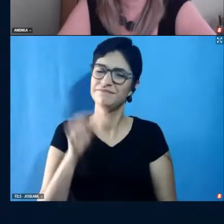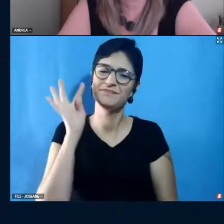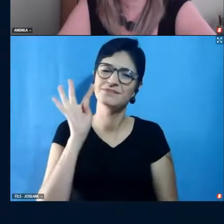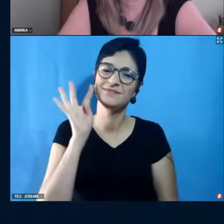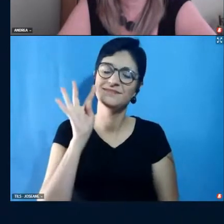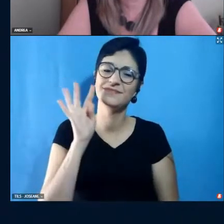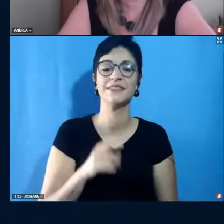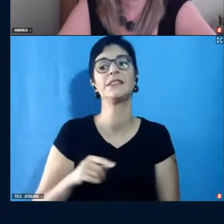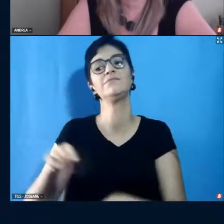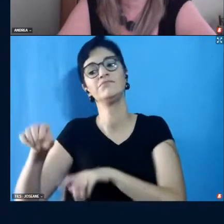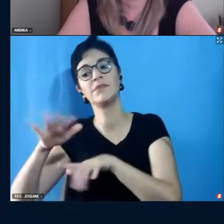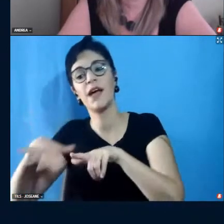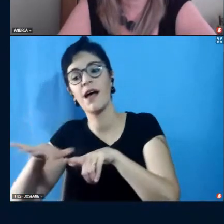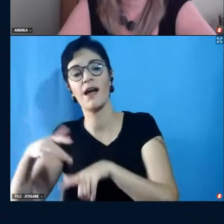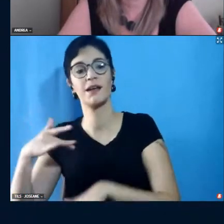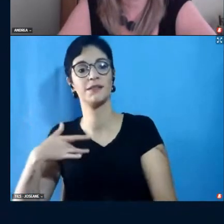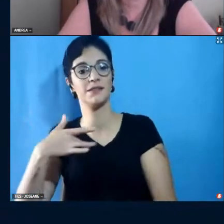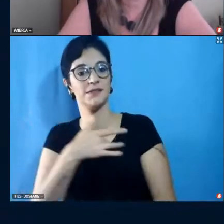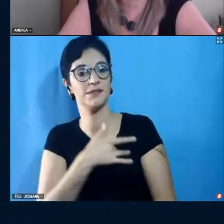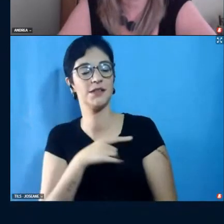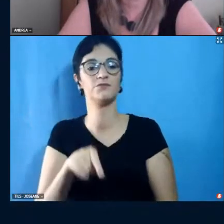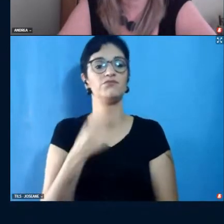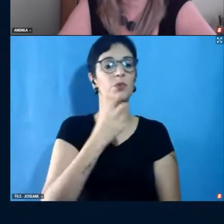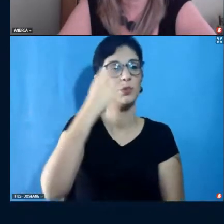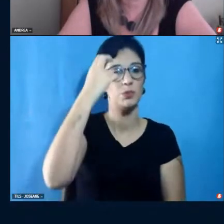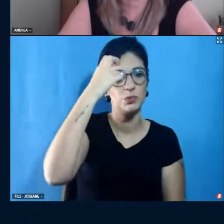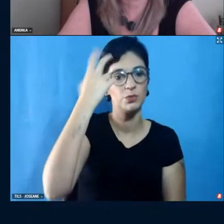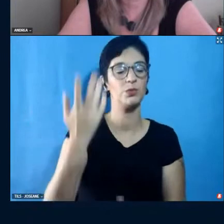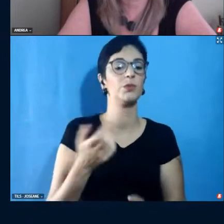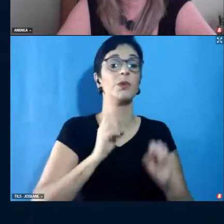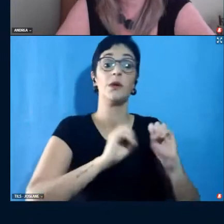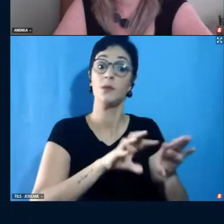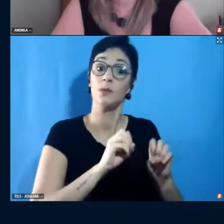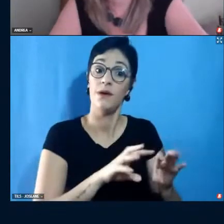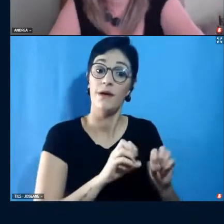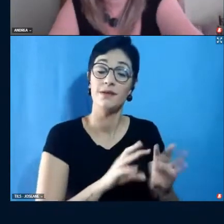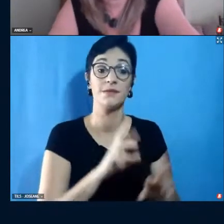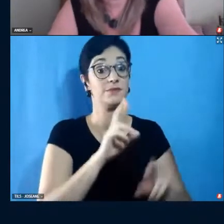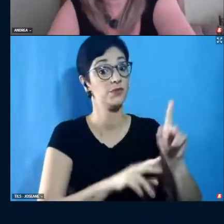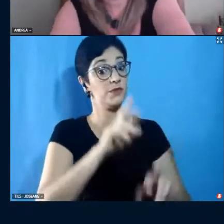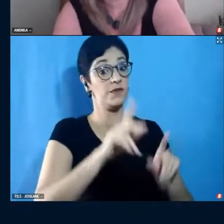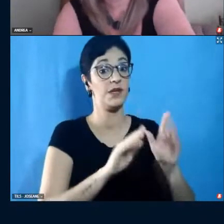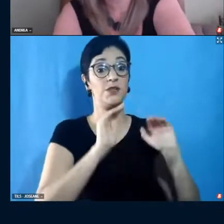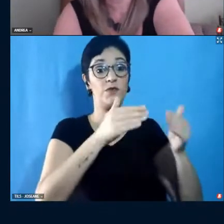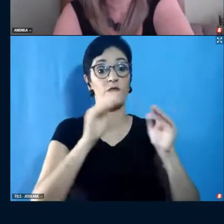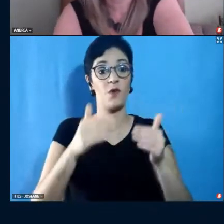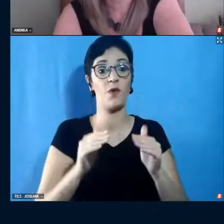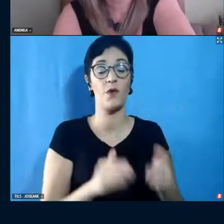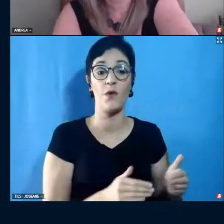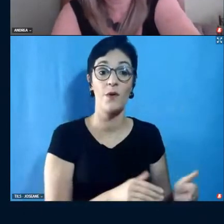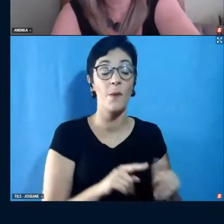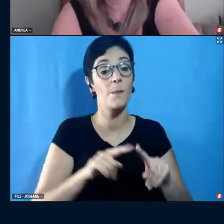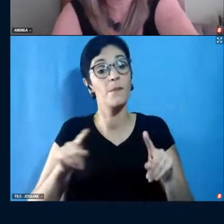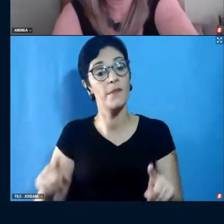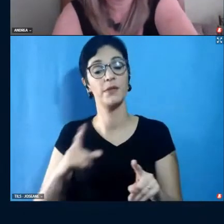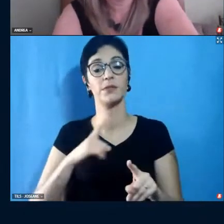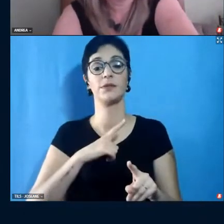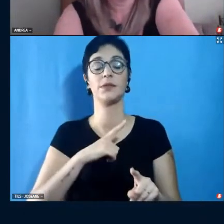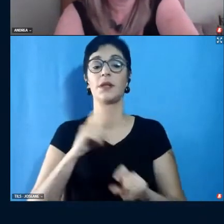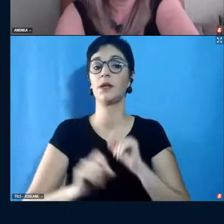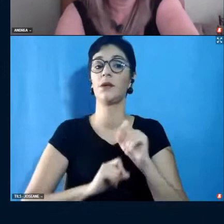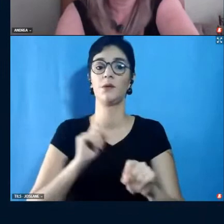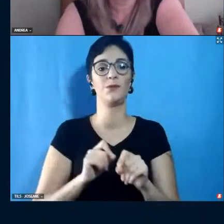projetos na área da saúde, na área da cultura, na área da educação, com diferentes abordagens, mas contemplando